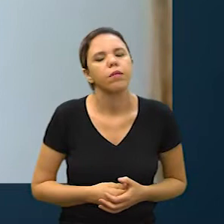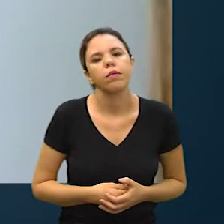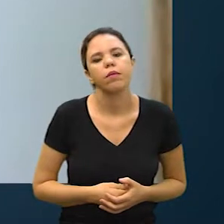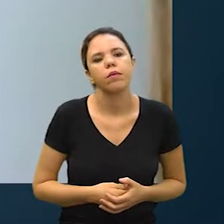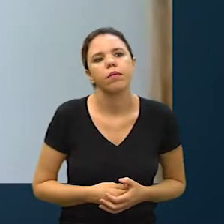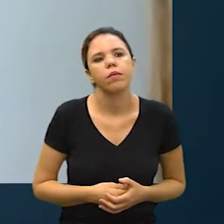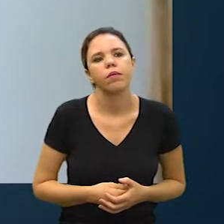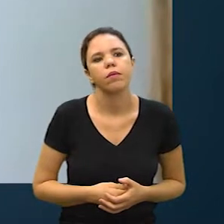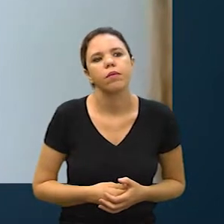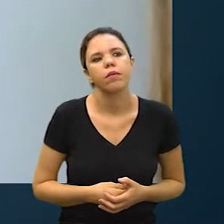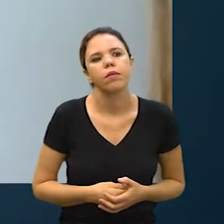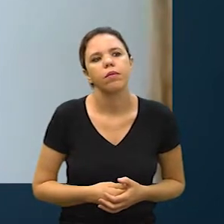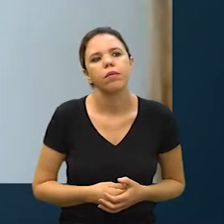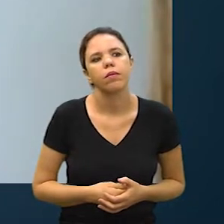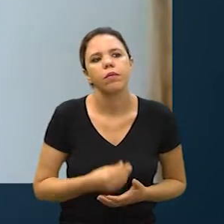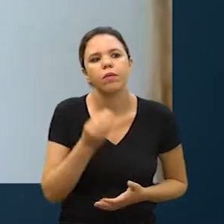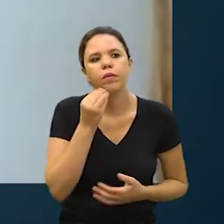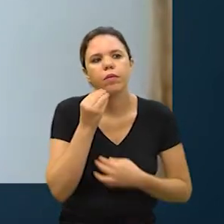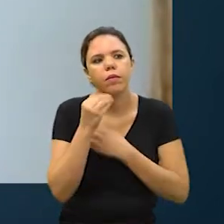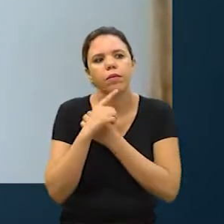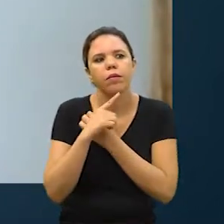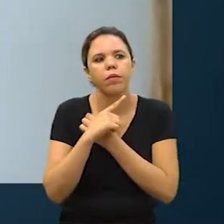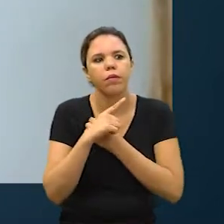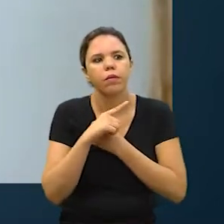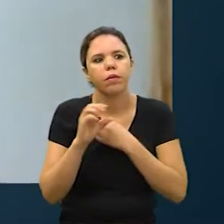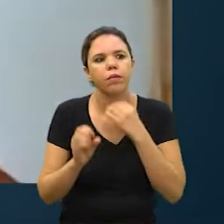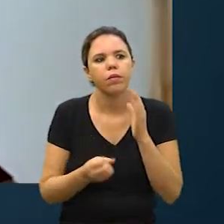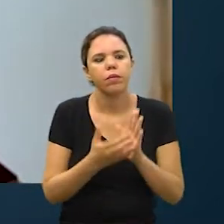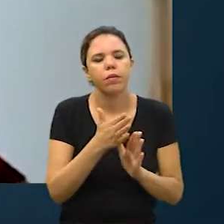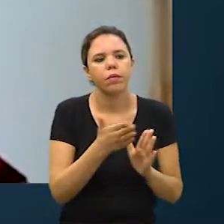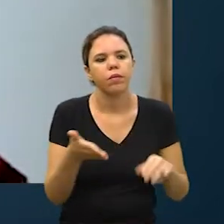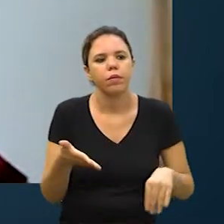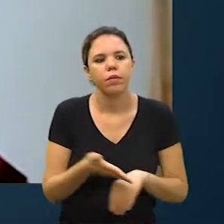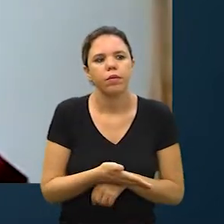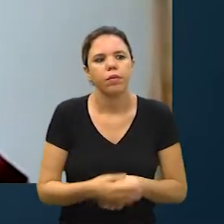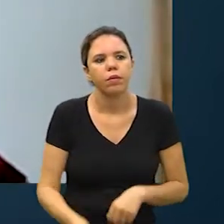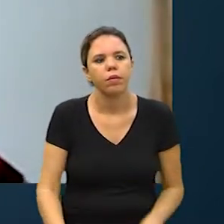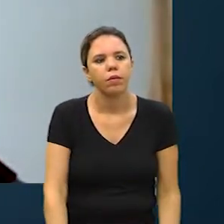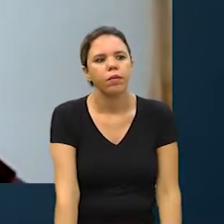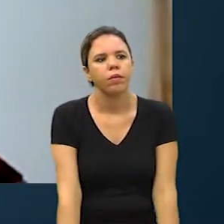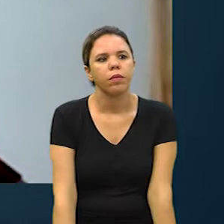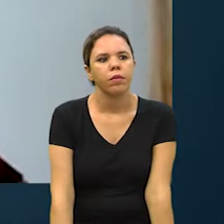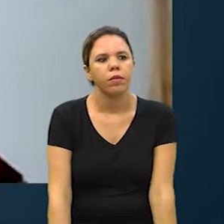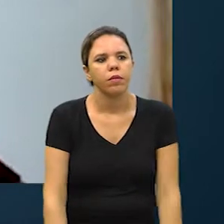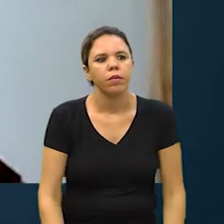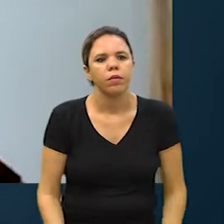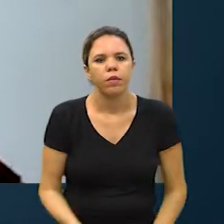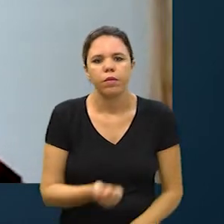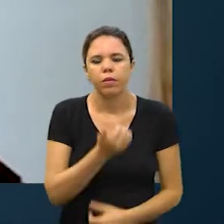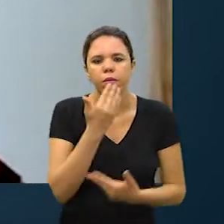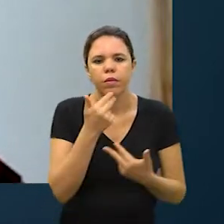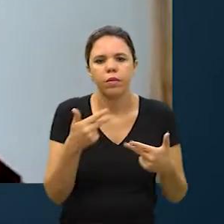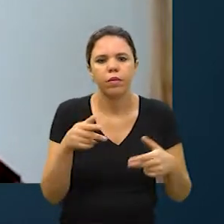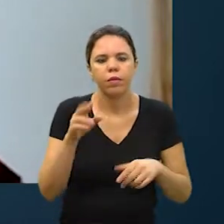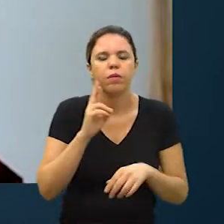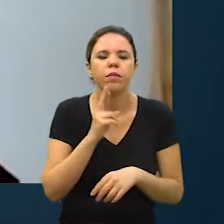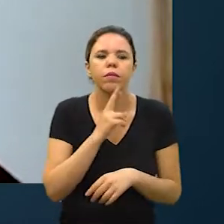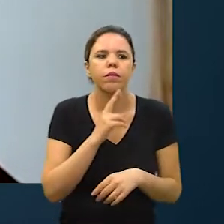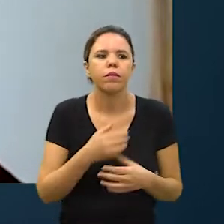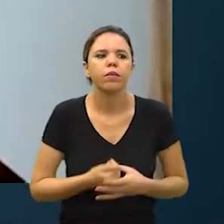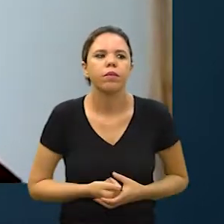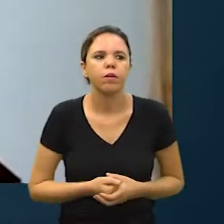curta e a oportunidade que me surgiu foi de entrar no ramo de alimentos e montar